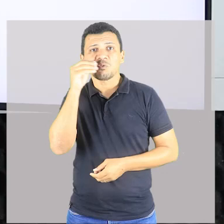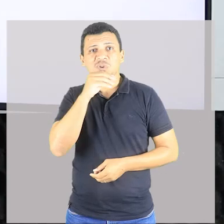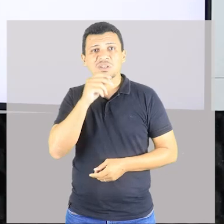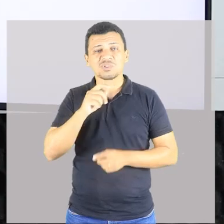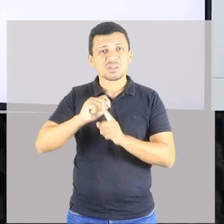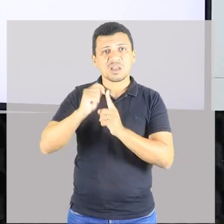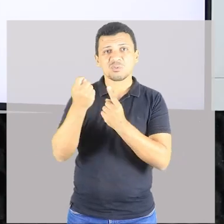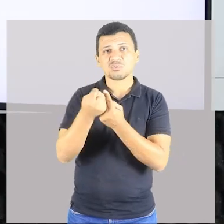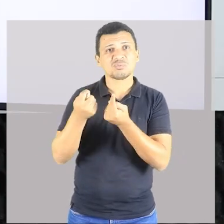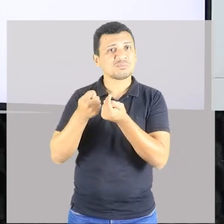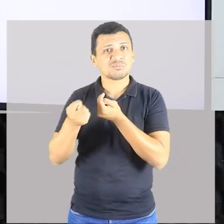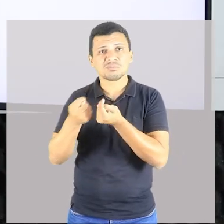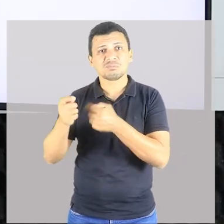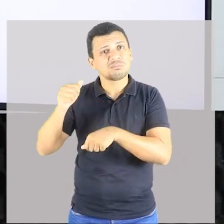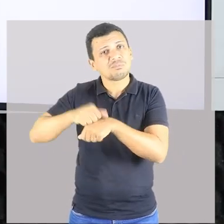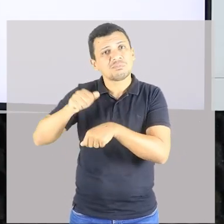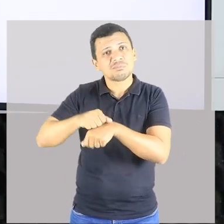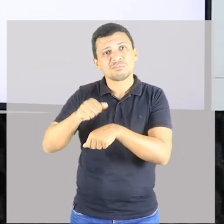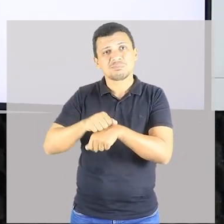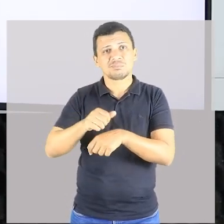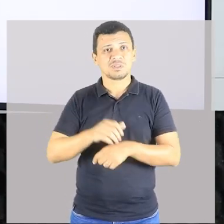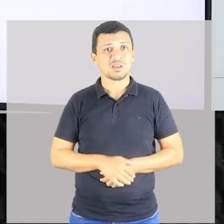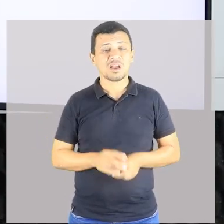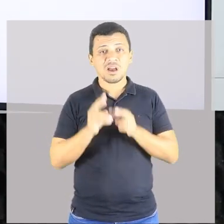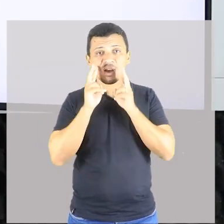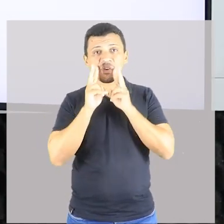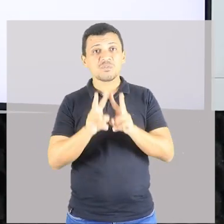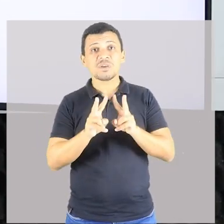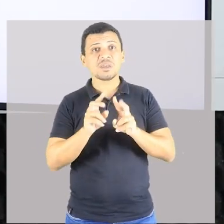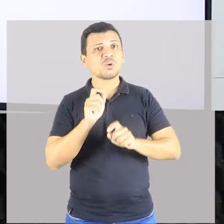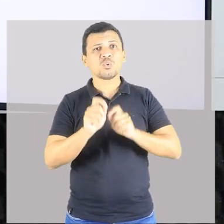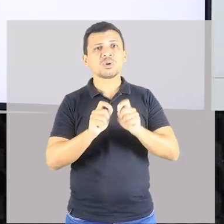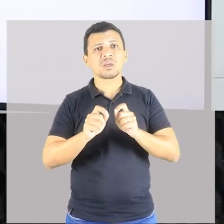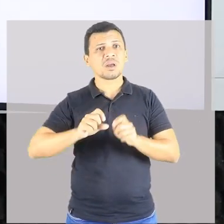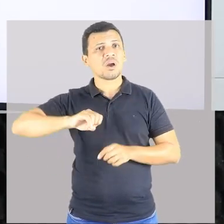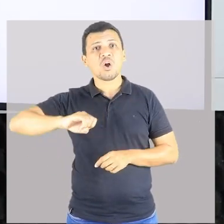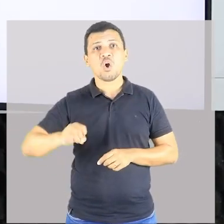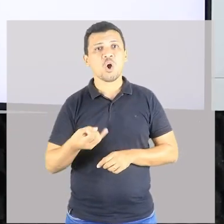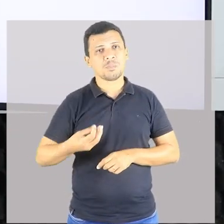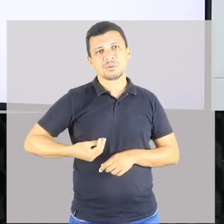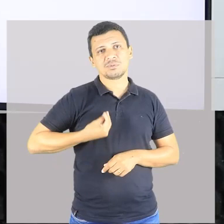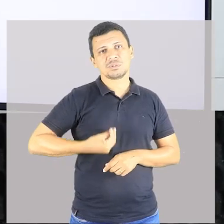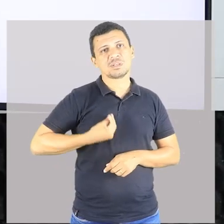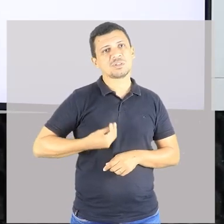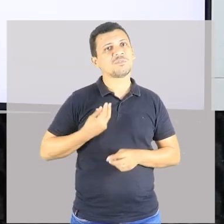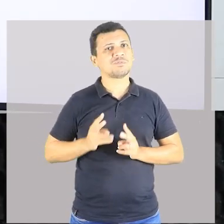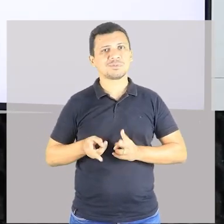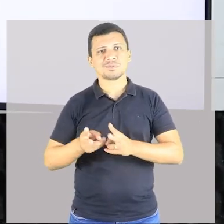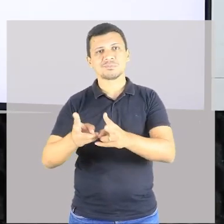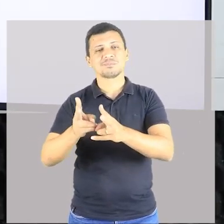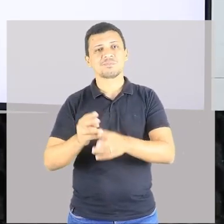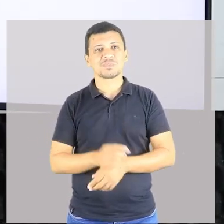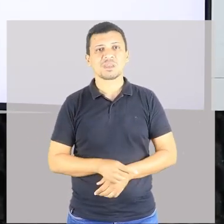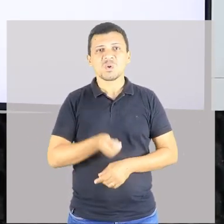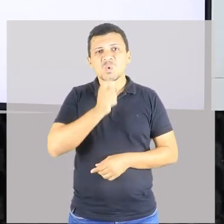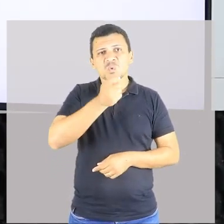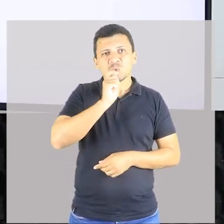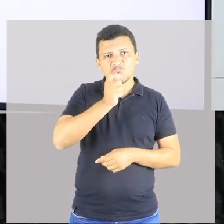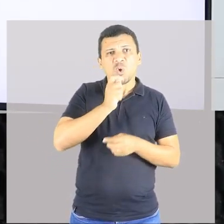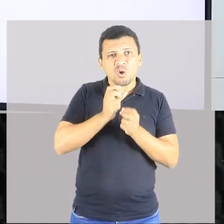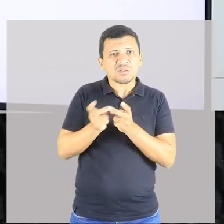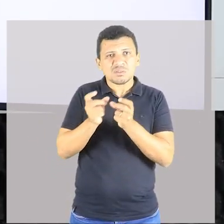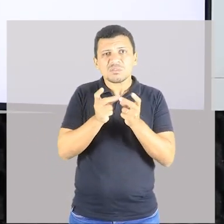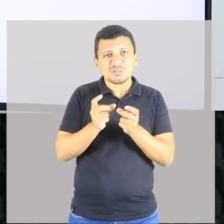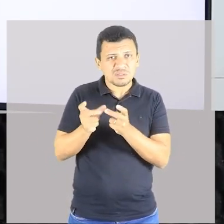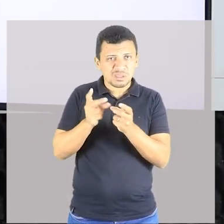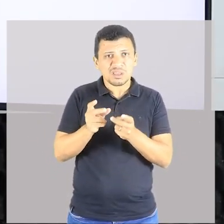são pessoas pobres, que muitas vezes veem nessas atividades como uma forma de sobrevivência. O tráfico de drogas ele é muito isso. Quando a gente